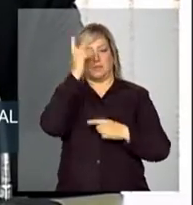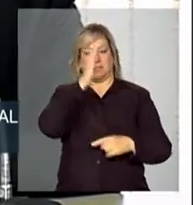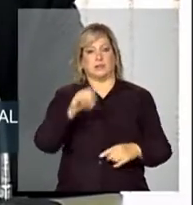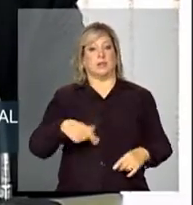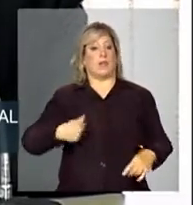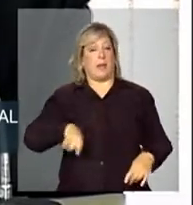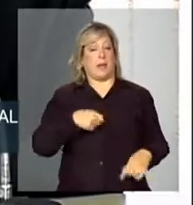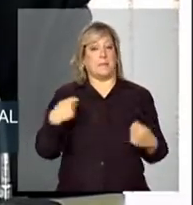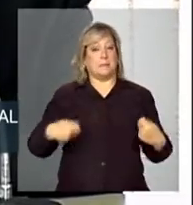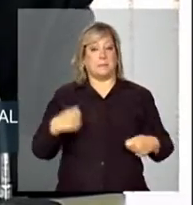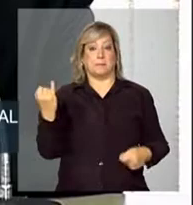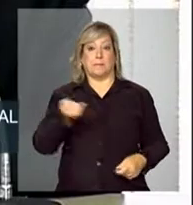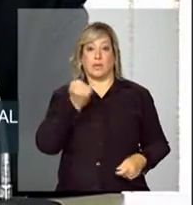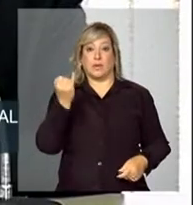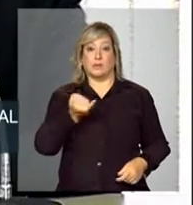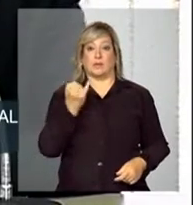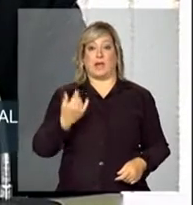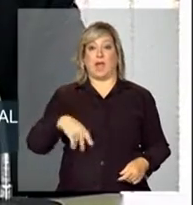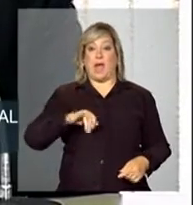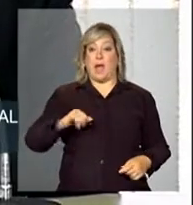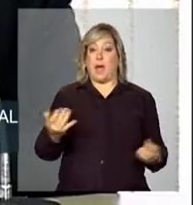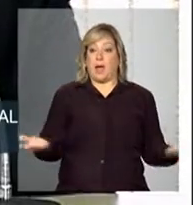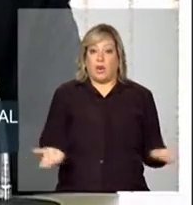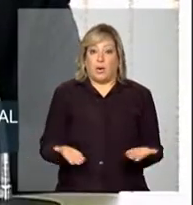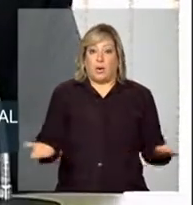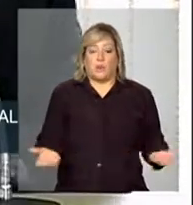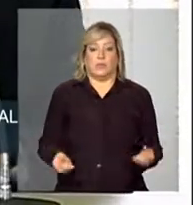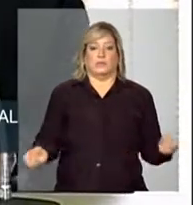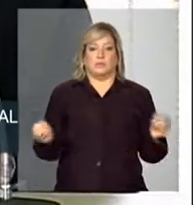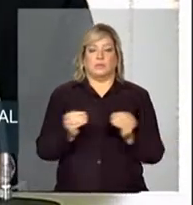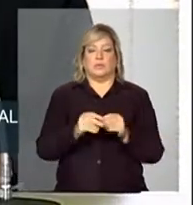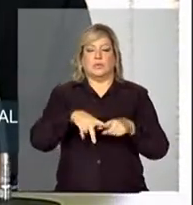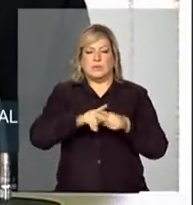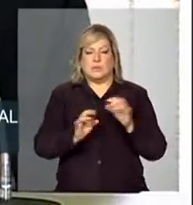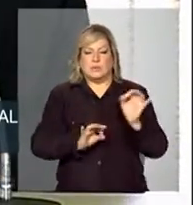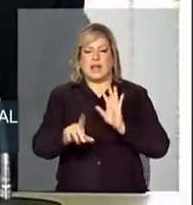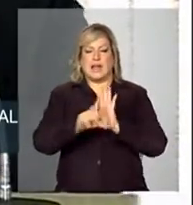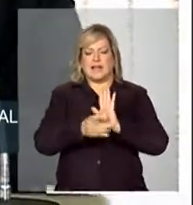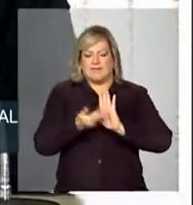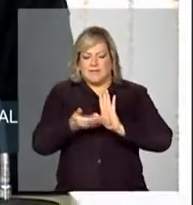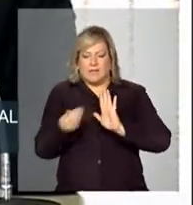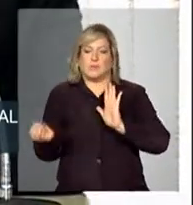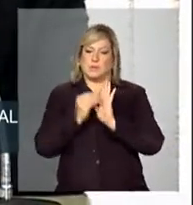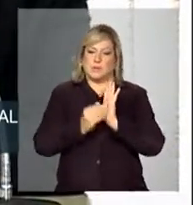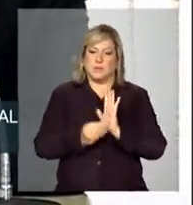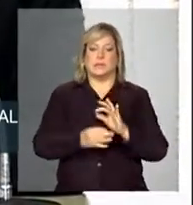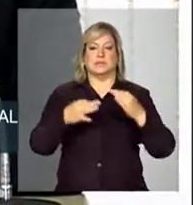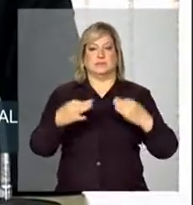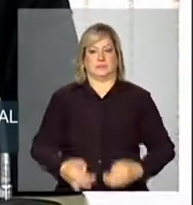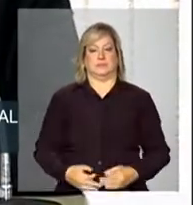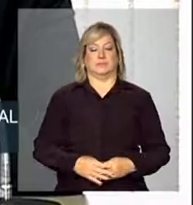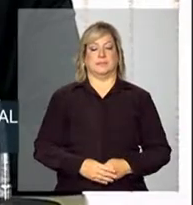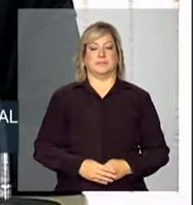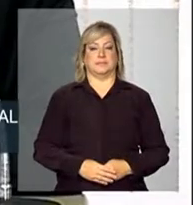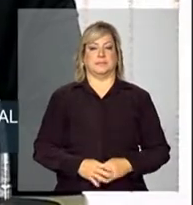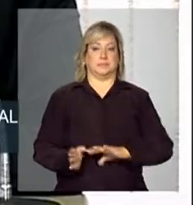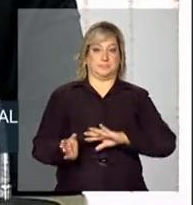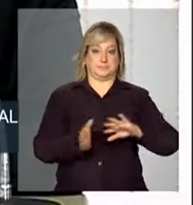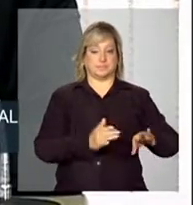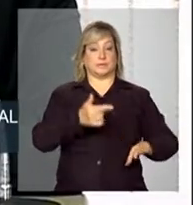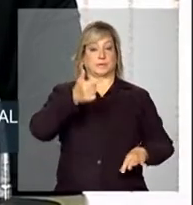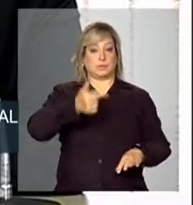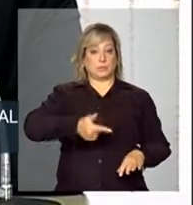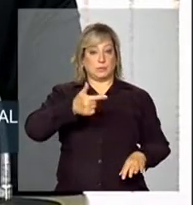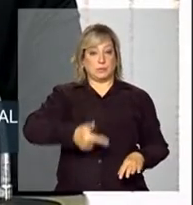importante que nós aproveitando essa energia social para fazermos modificações legislativas são necessários e o segundo eixo